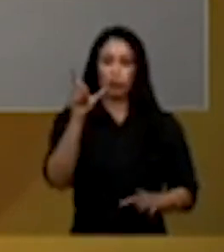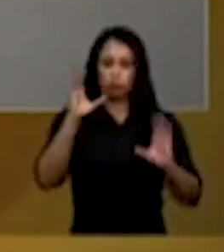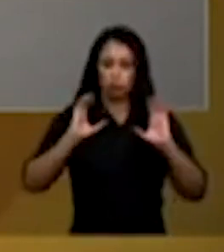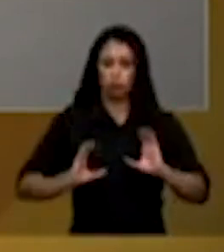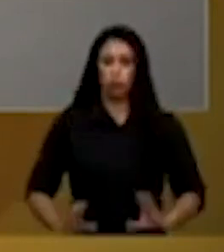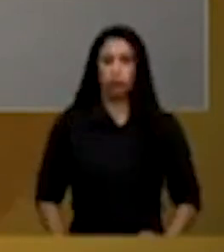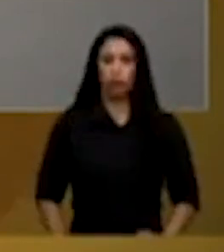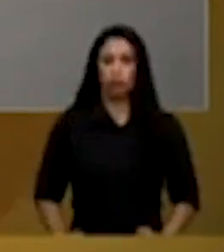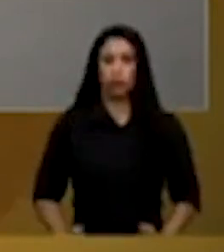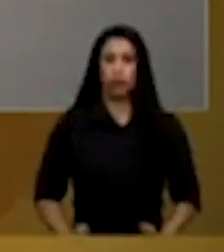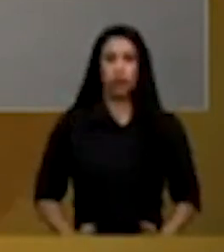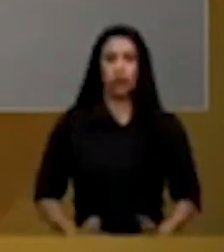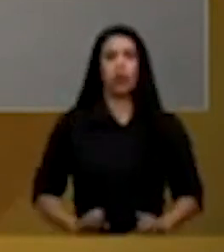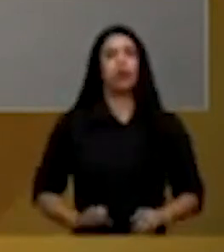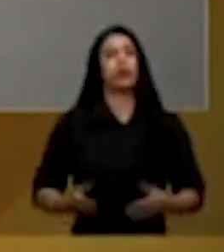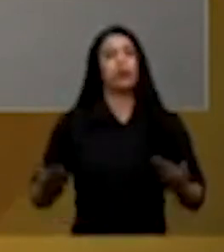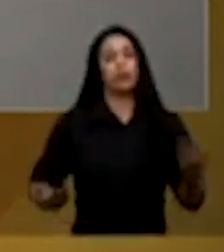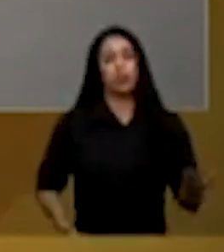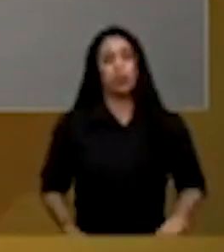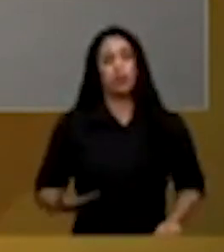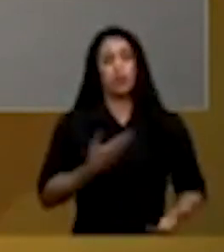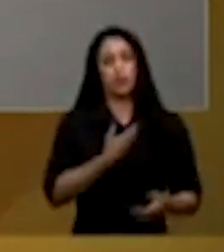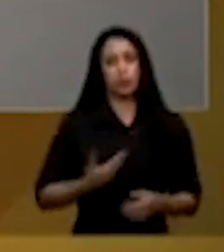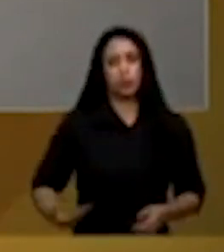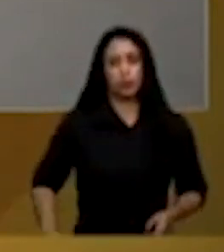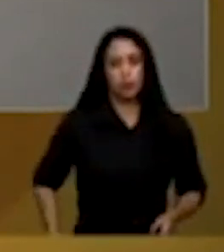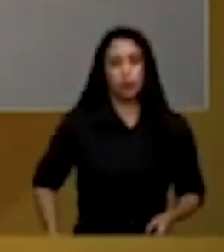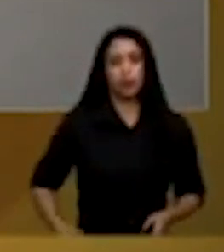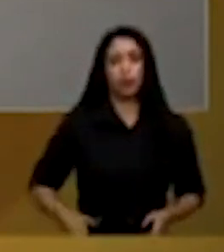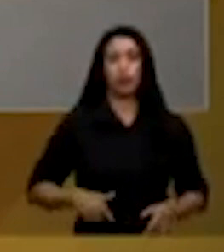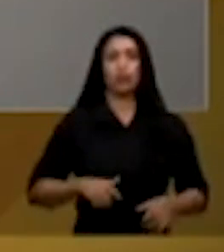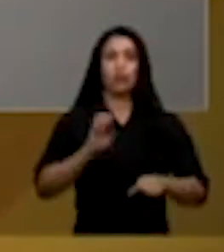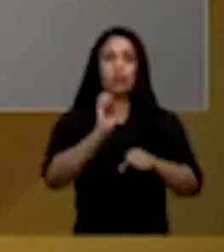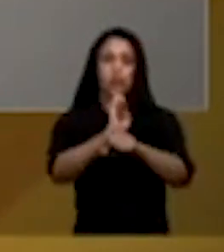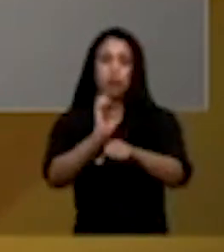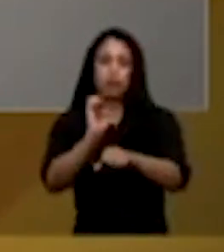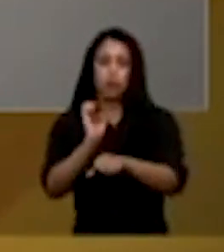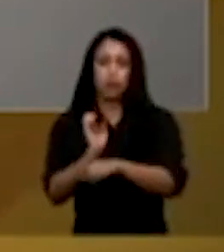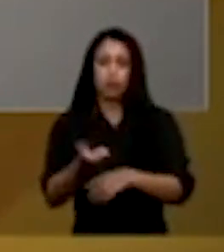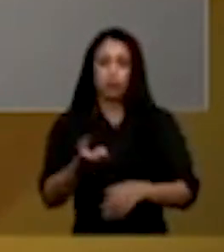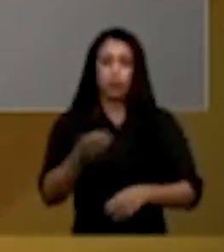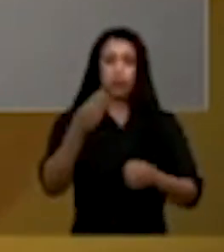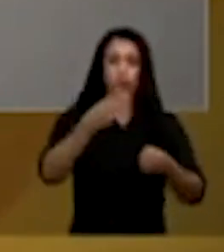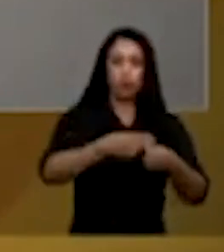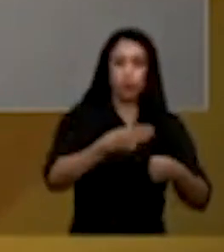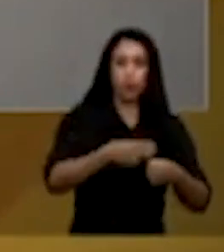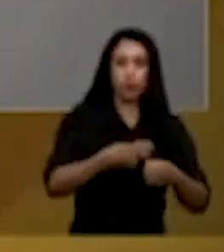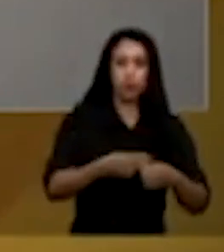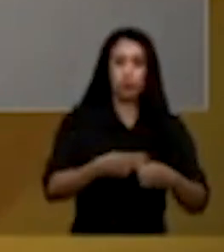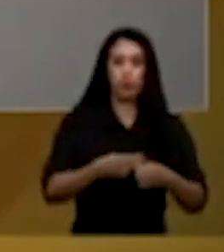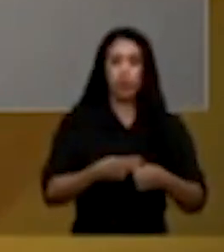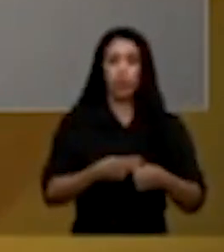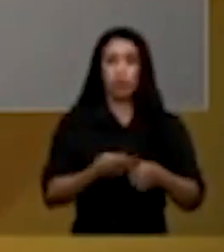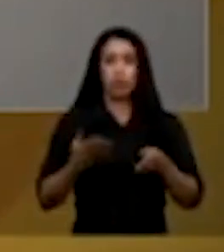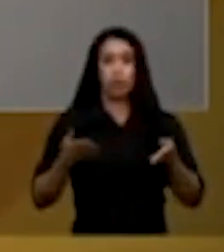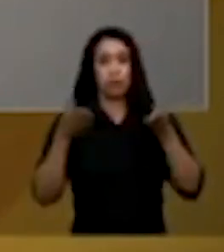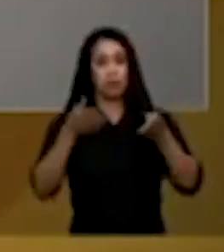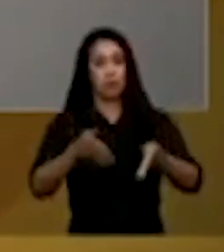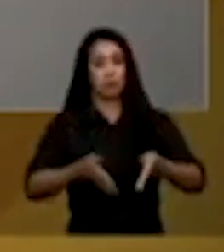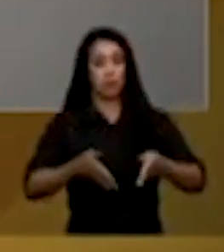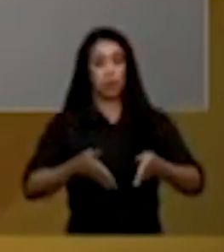e servidores públicos federais estaduais e municipais identificados como integrantes de movimento porque movimento